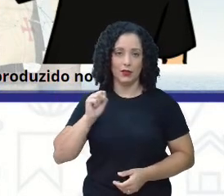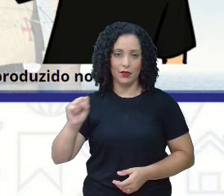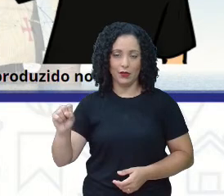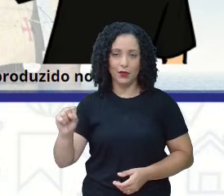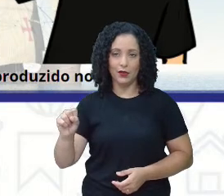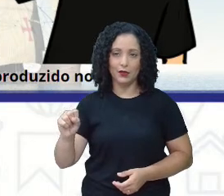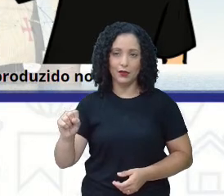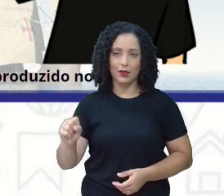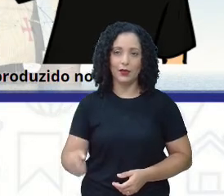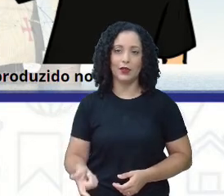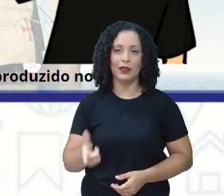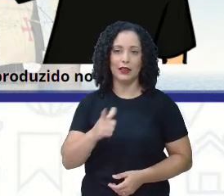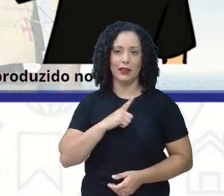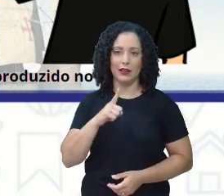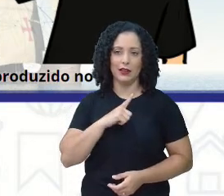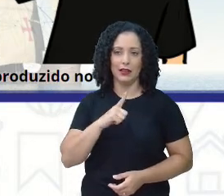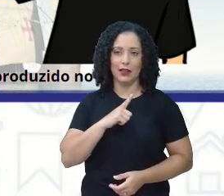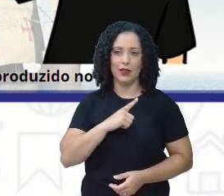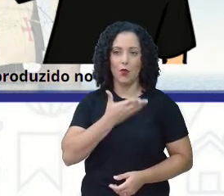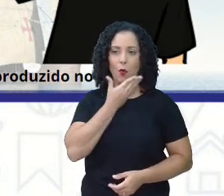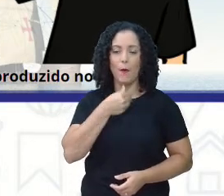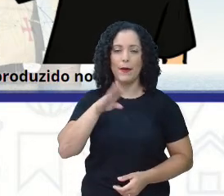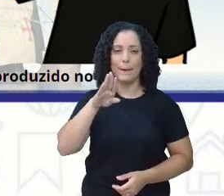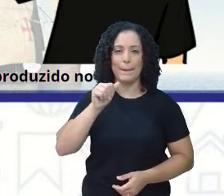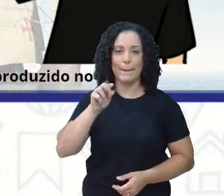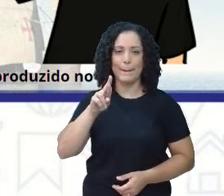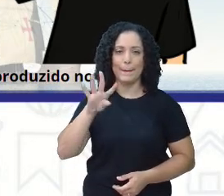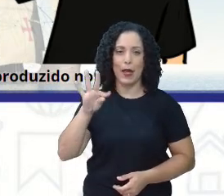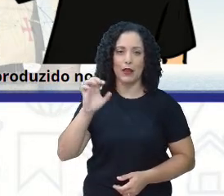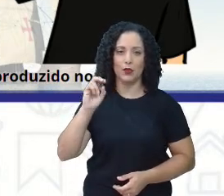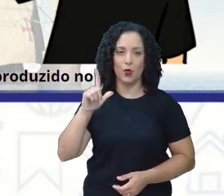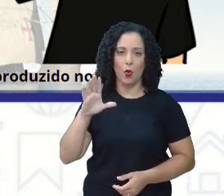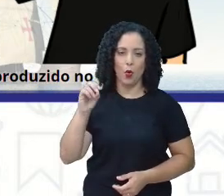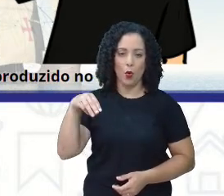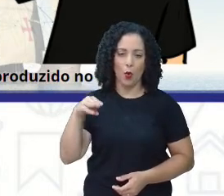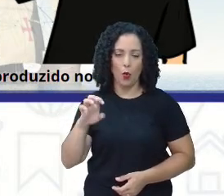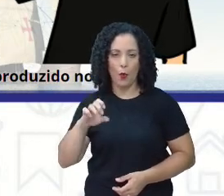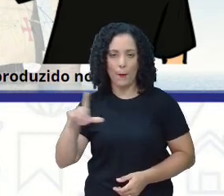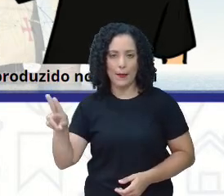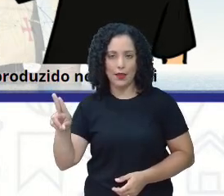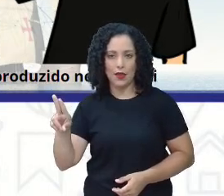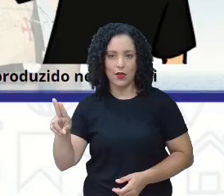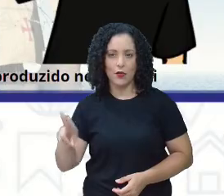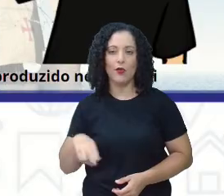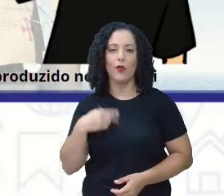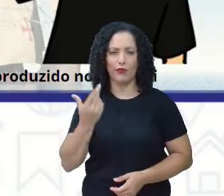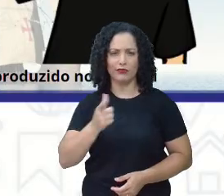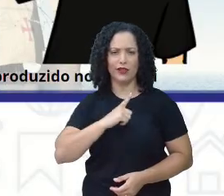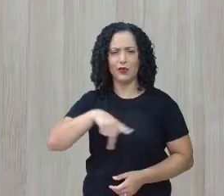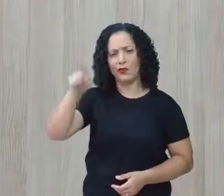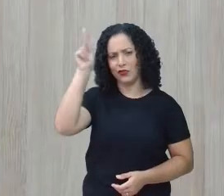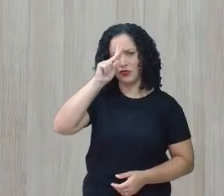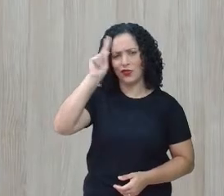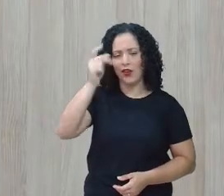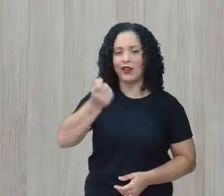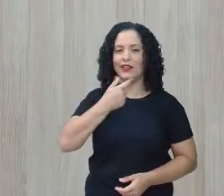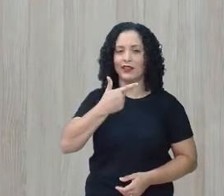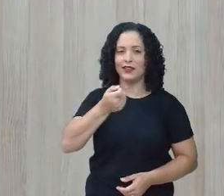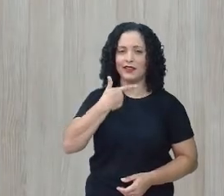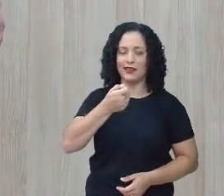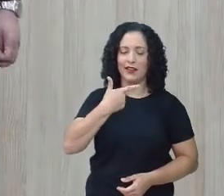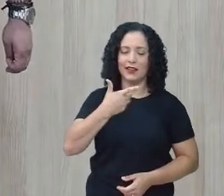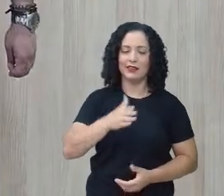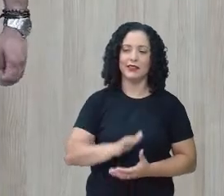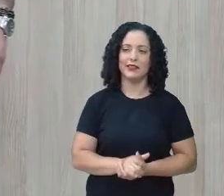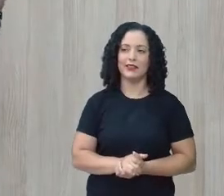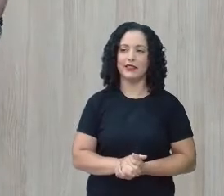o Bartolomeu Dias, né, ele vai conseguir dobrar ali o Cabo da Boa Esperança. Tem uma história engraçada aqui, professora.